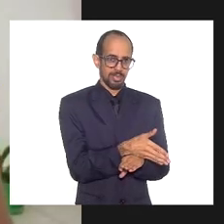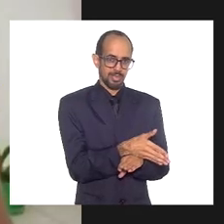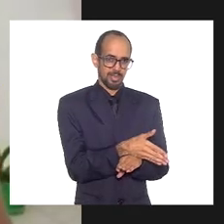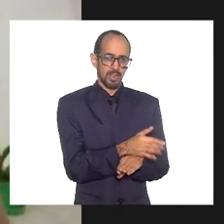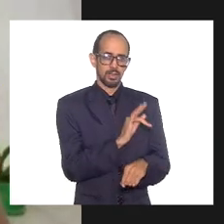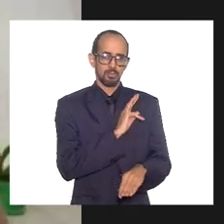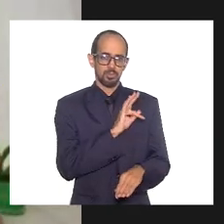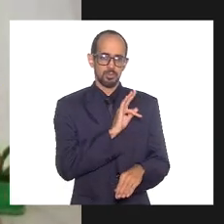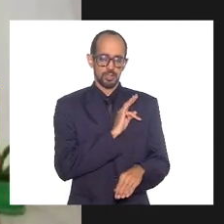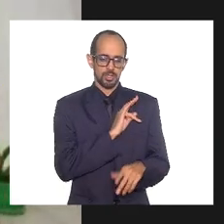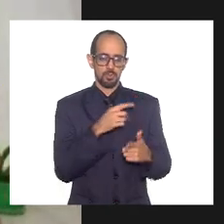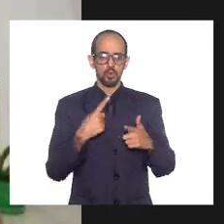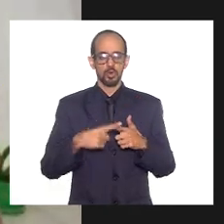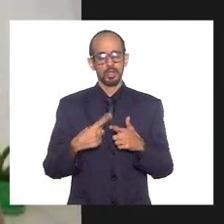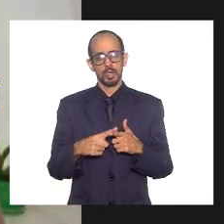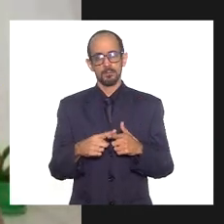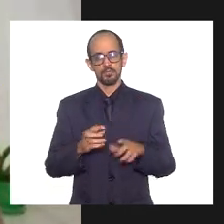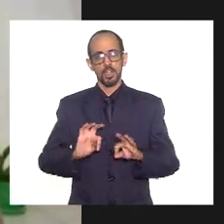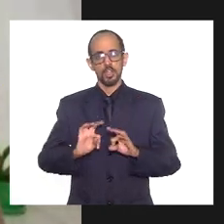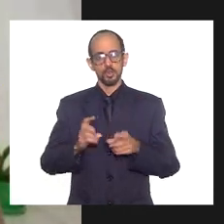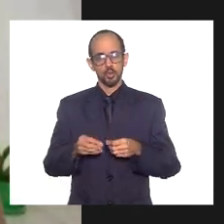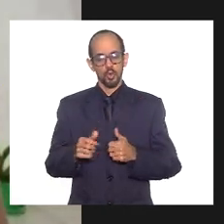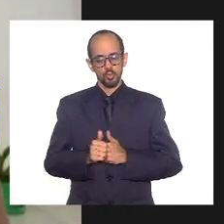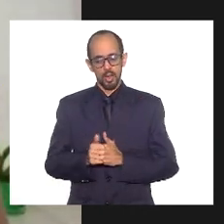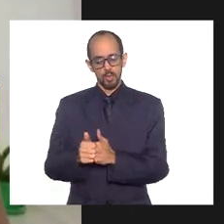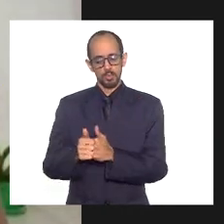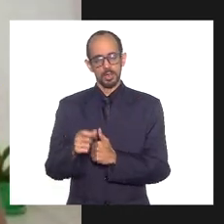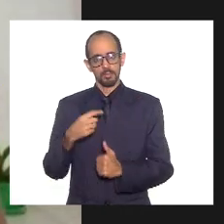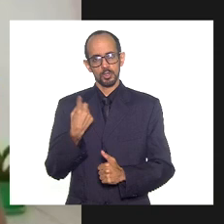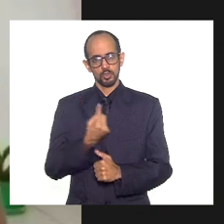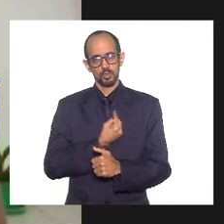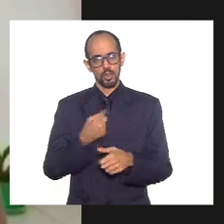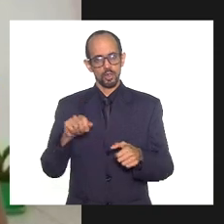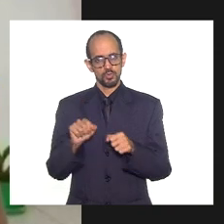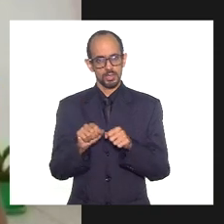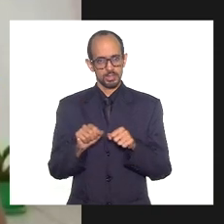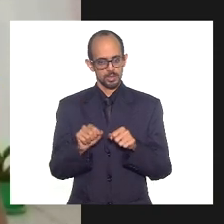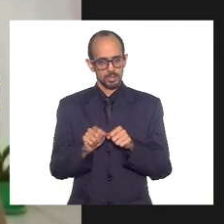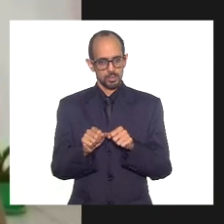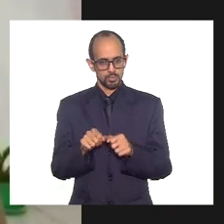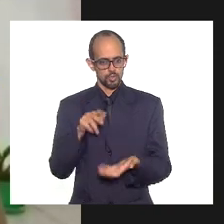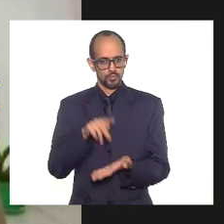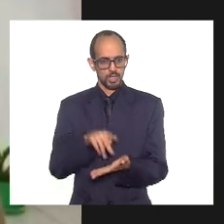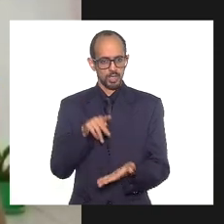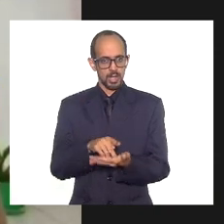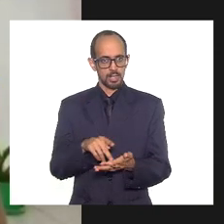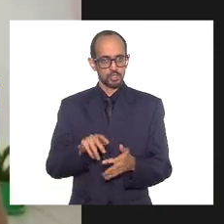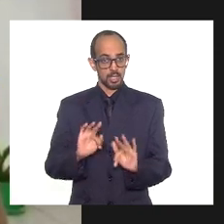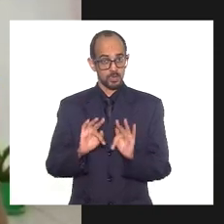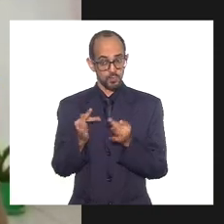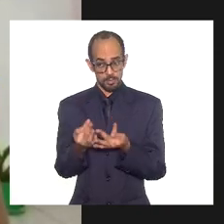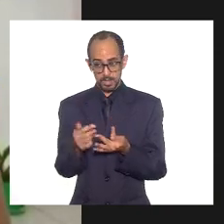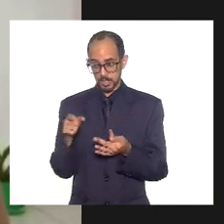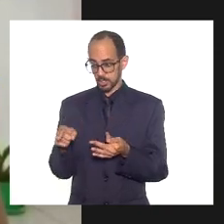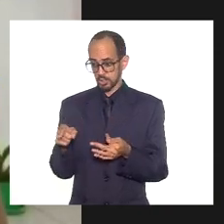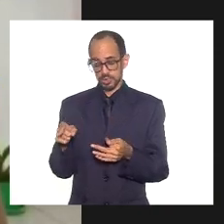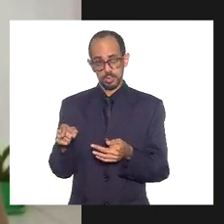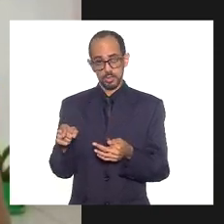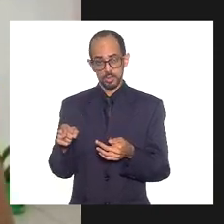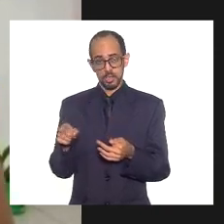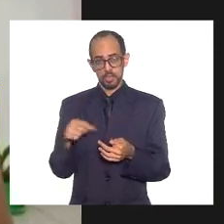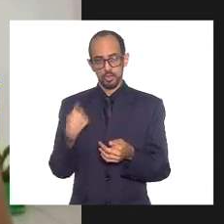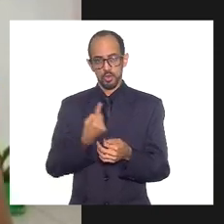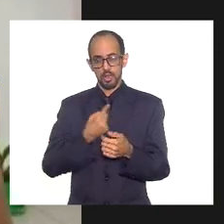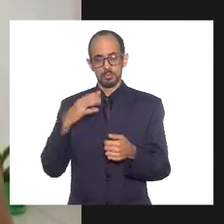senhor presidente? Todo o acompanhamento que nós fazemos efetivamente dessas famílias, a gente vê o